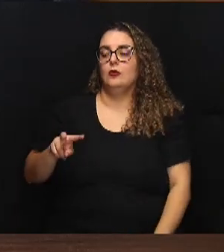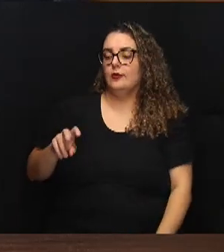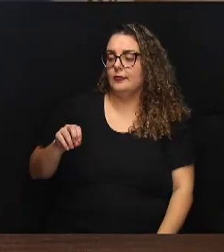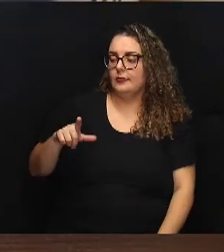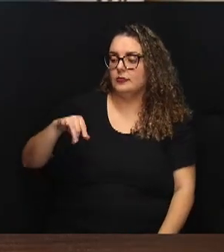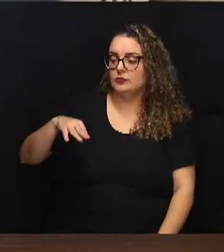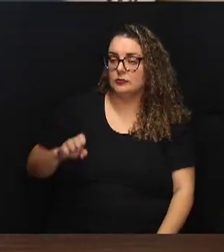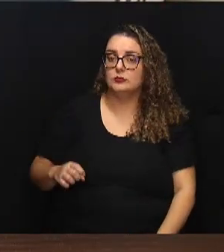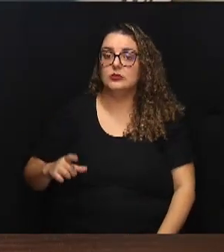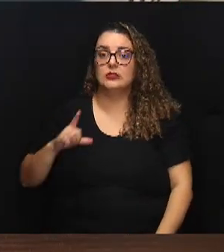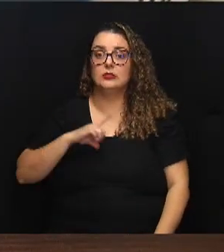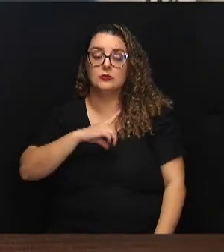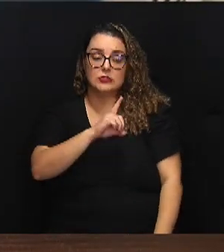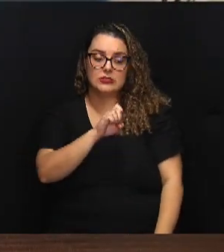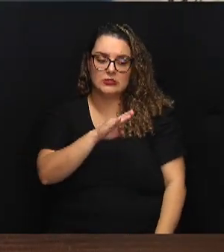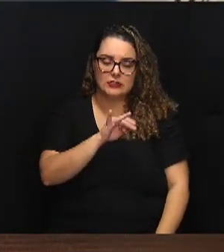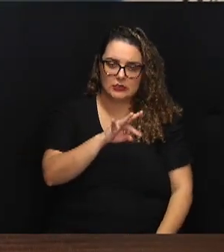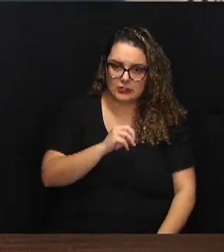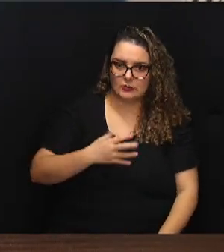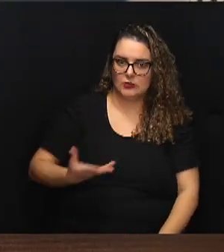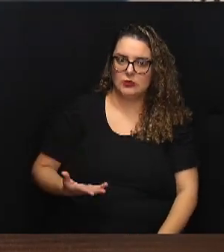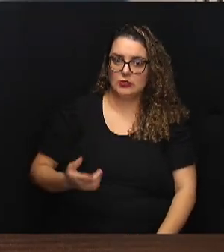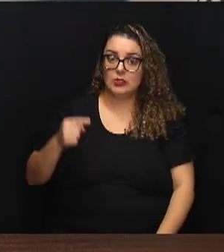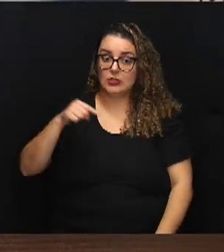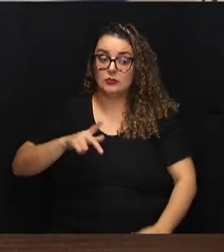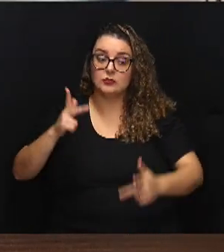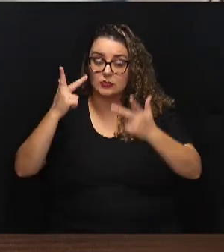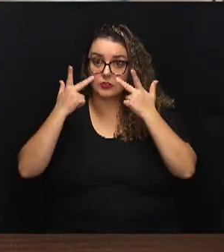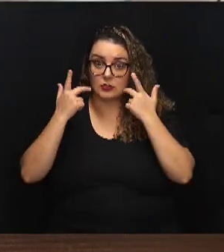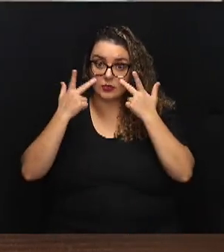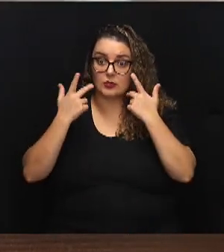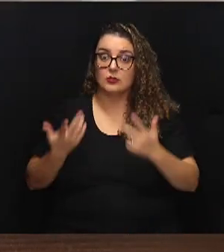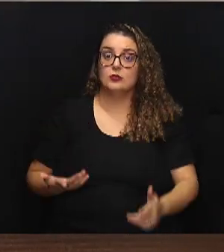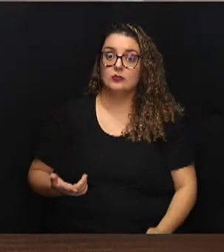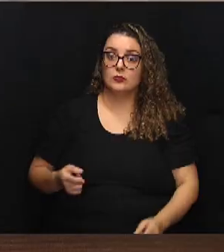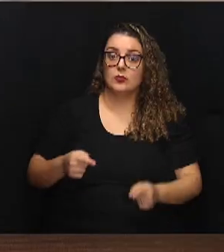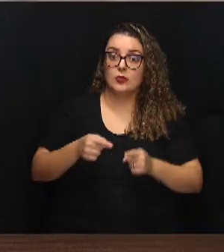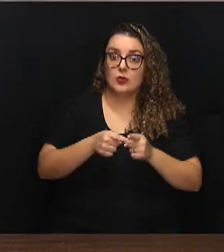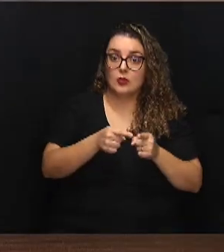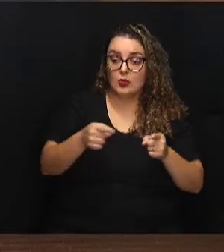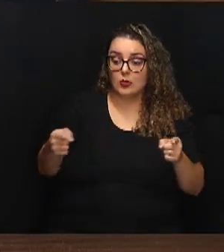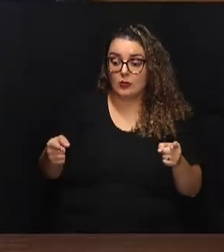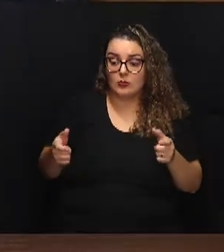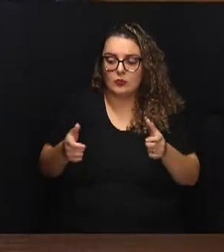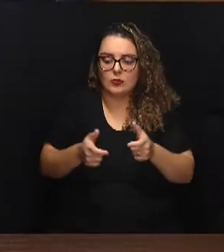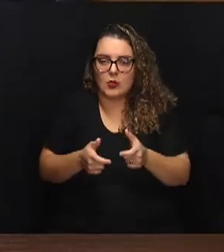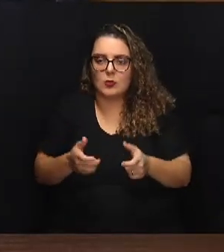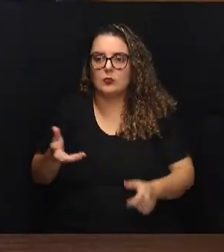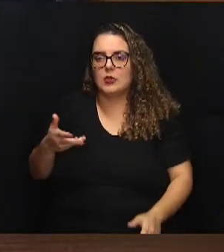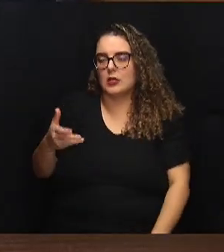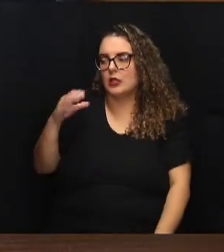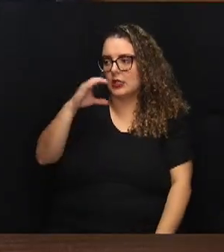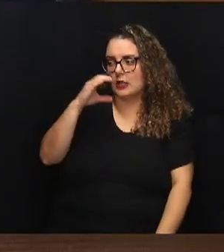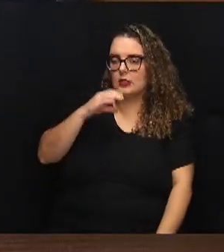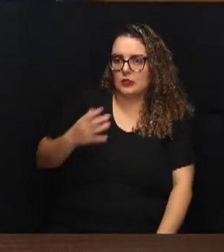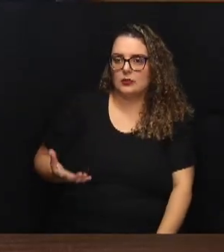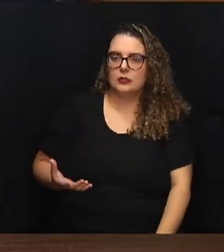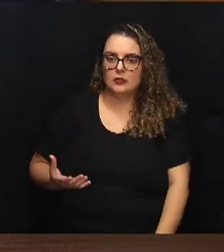em débito automático. Então isso naturalmente em curto prazo de tempo, pela praticidade,